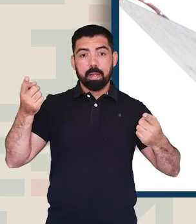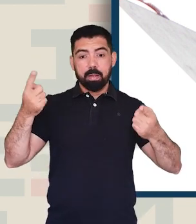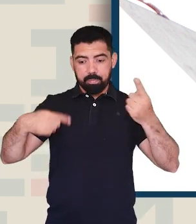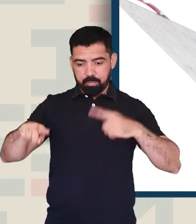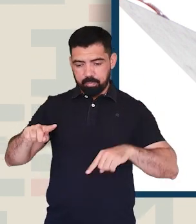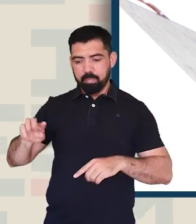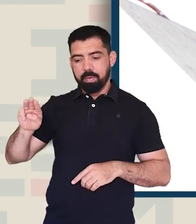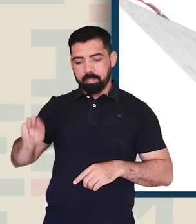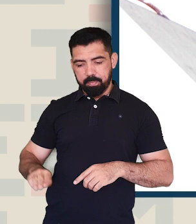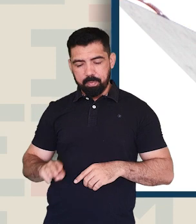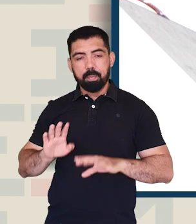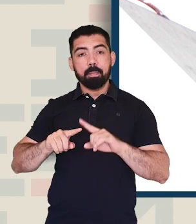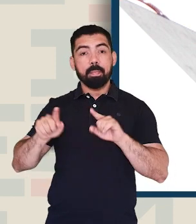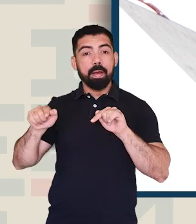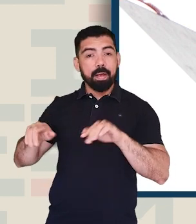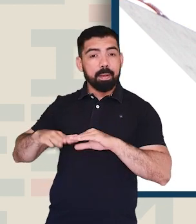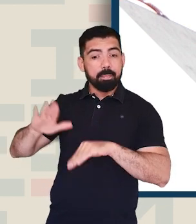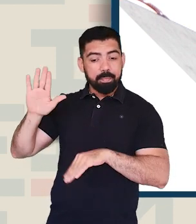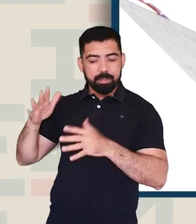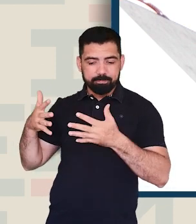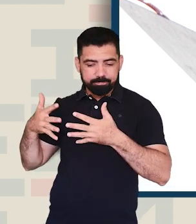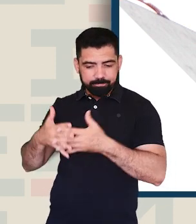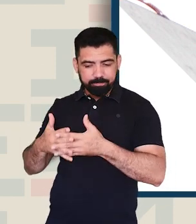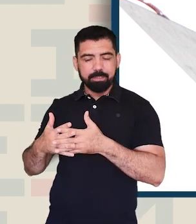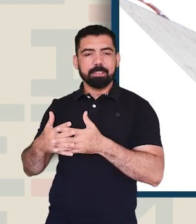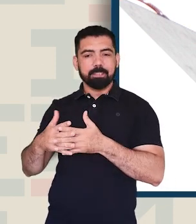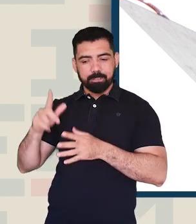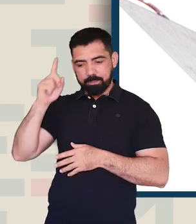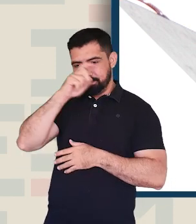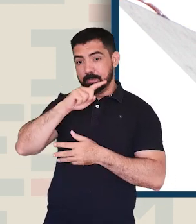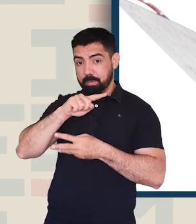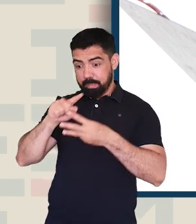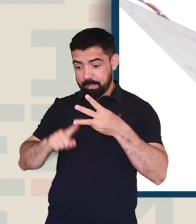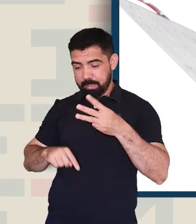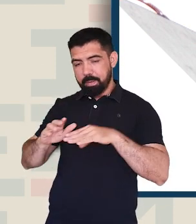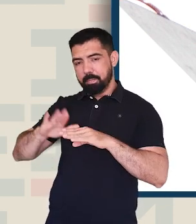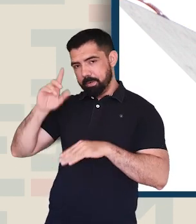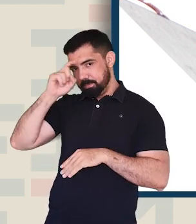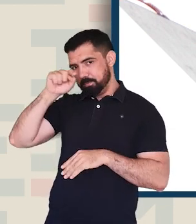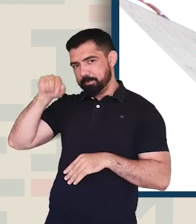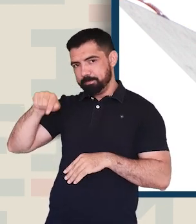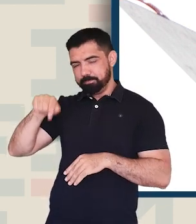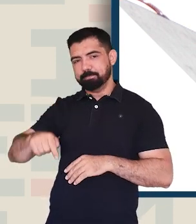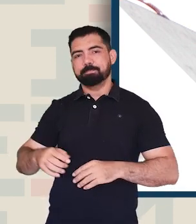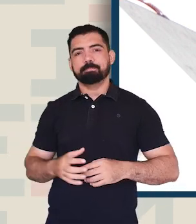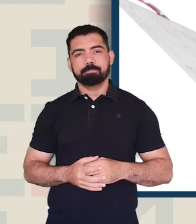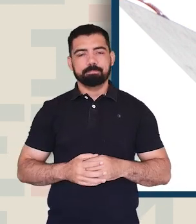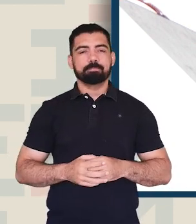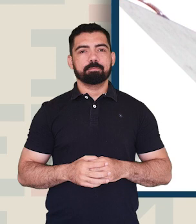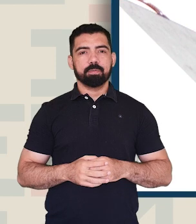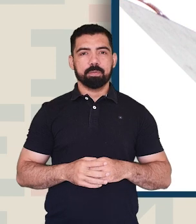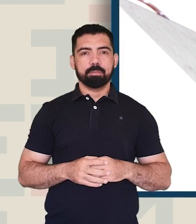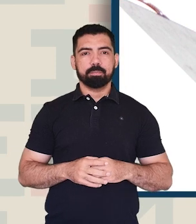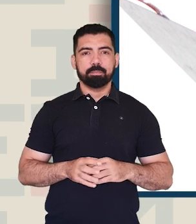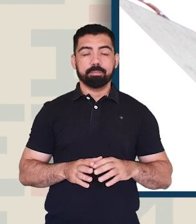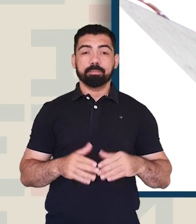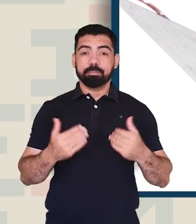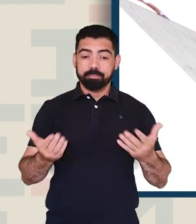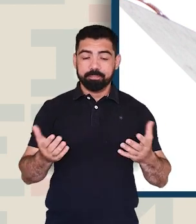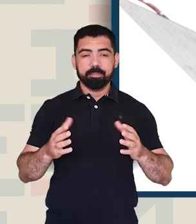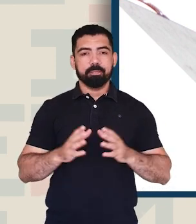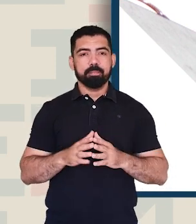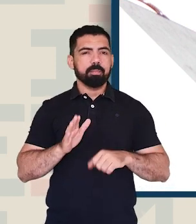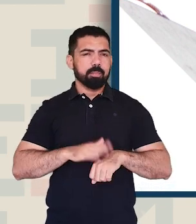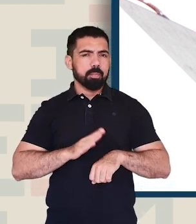Mas, como eu disse, ela é a mais complexa das três, certo? A mais complexa das três. E